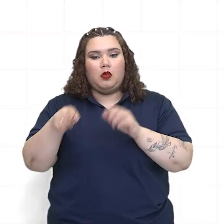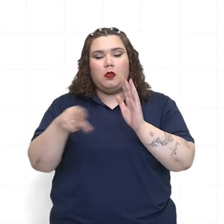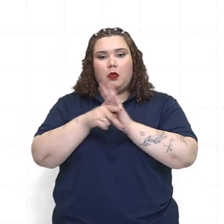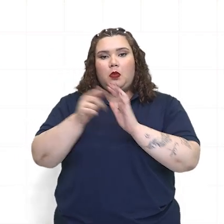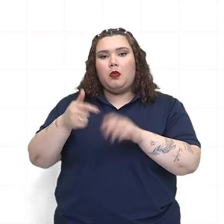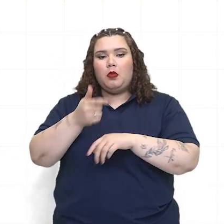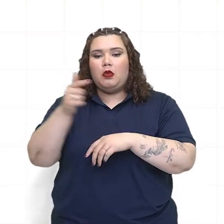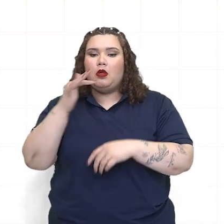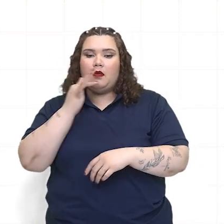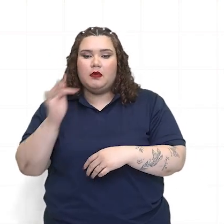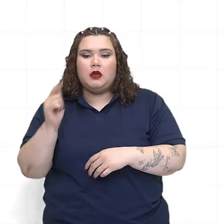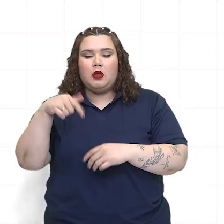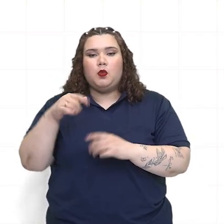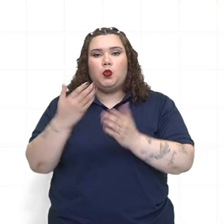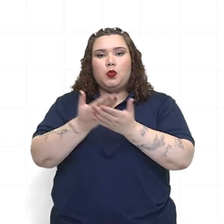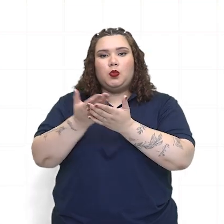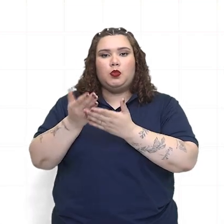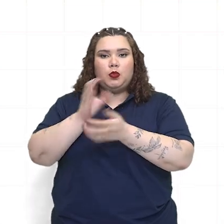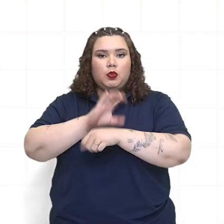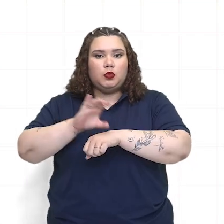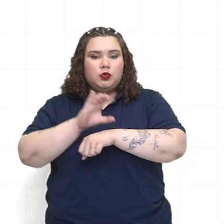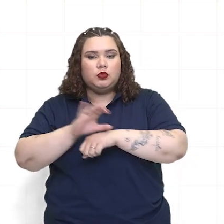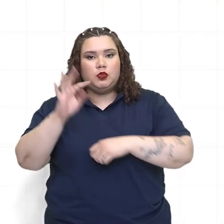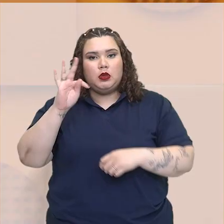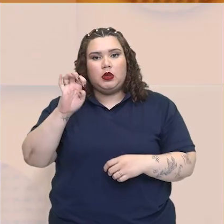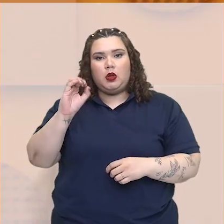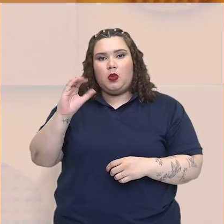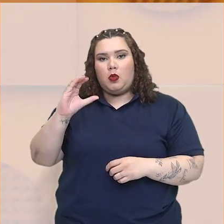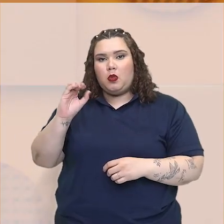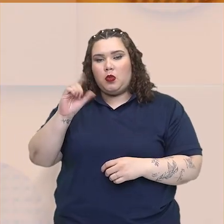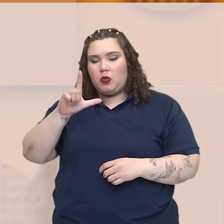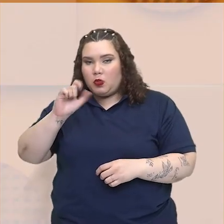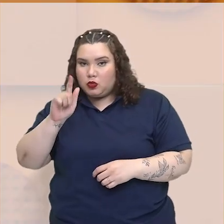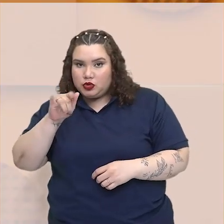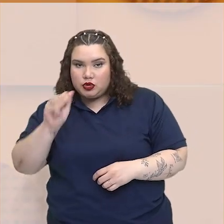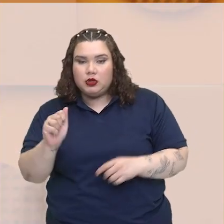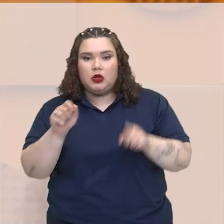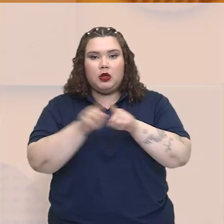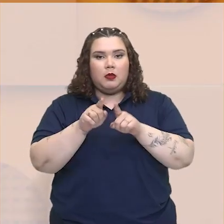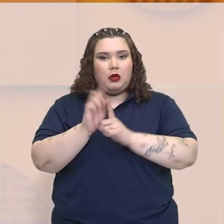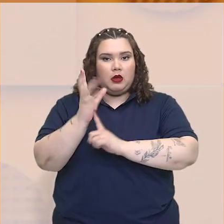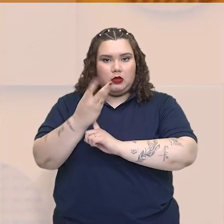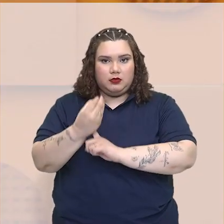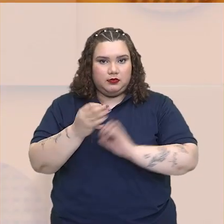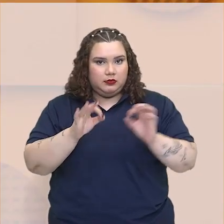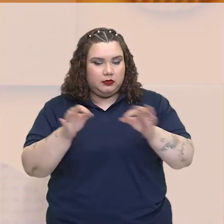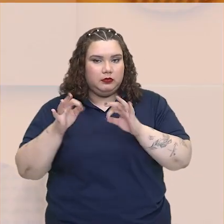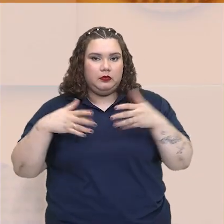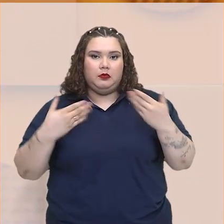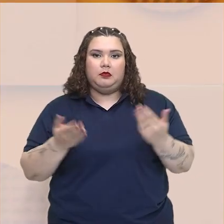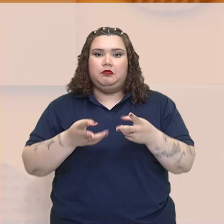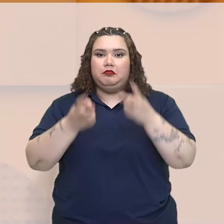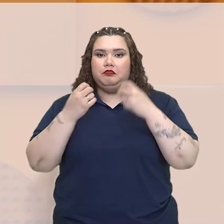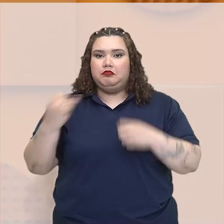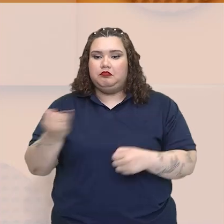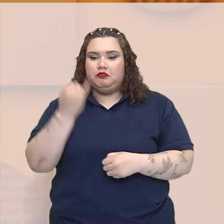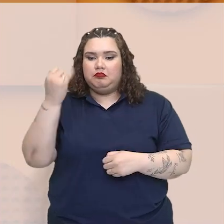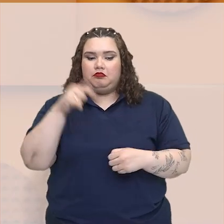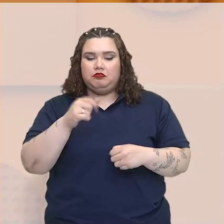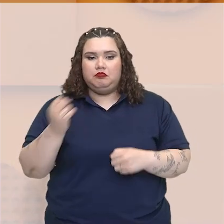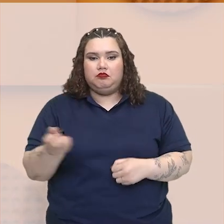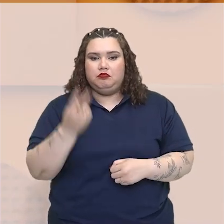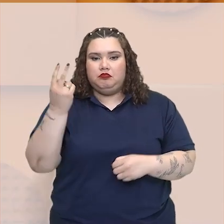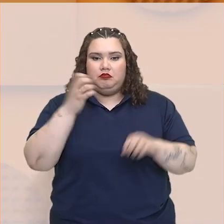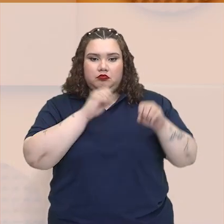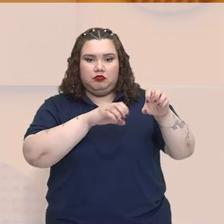Teologia e de Artes. Então, perceba a importância também, né, de dar valor, então, a essa educação, principalmente aí através,